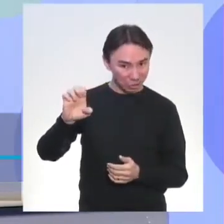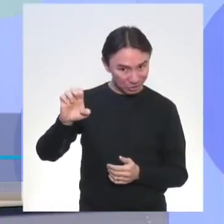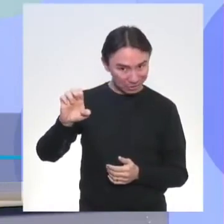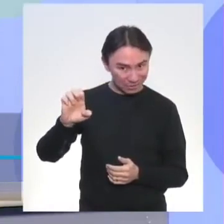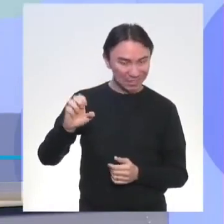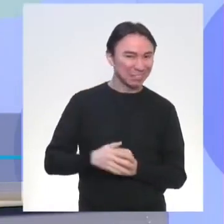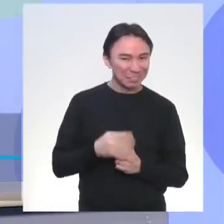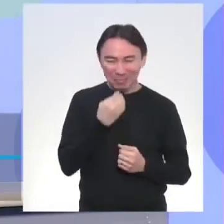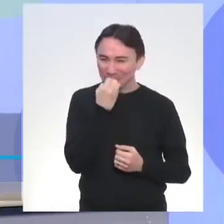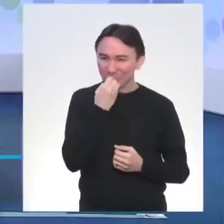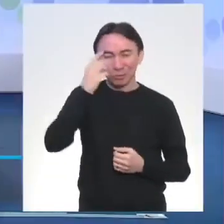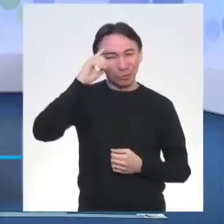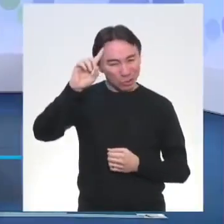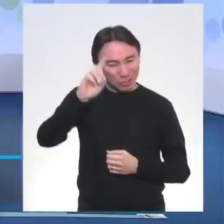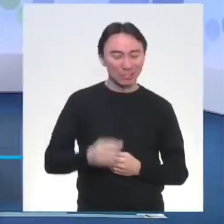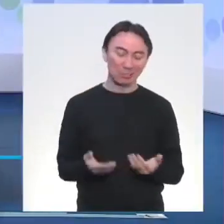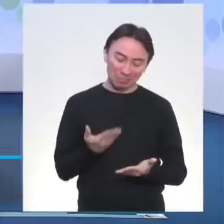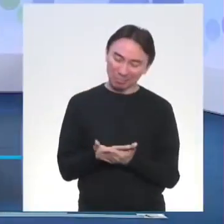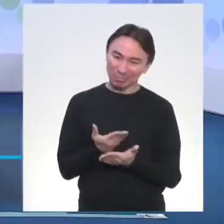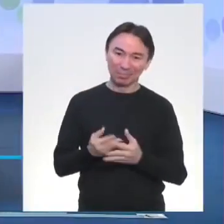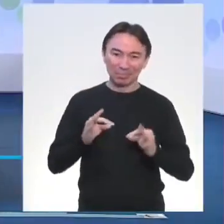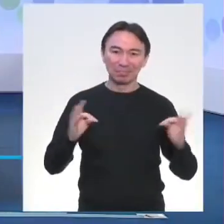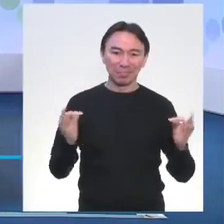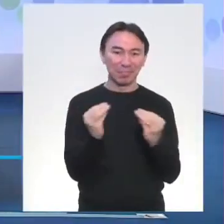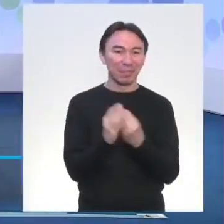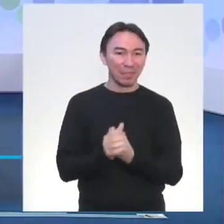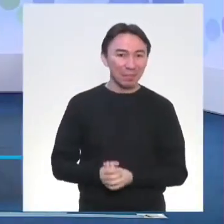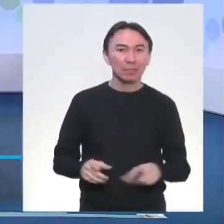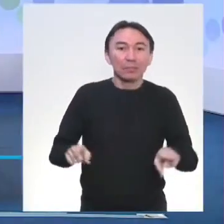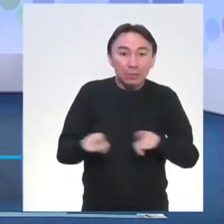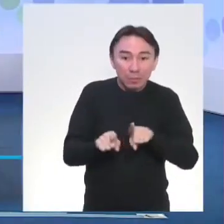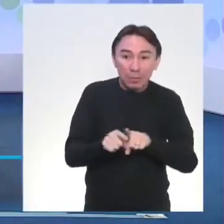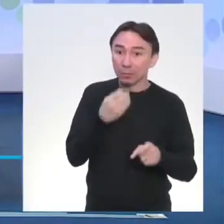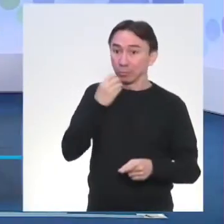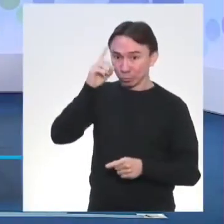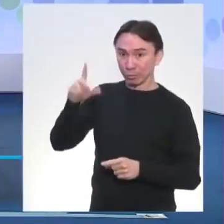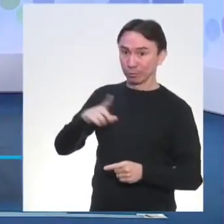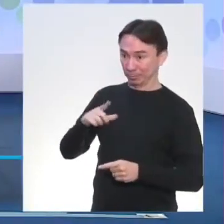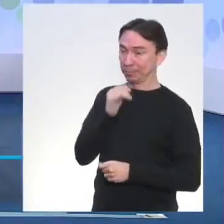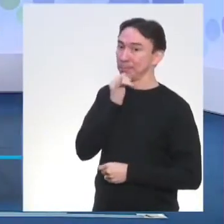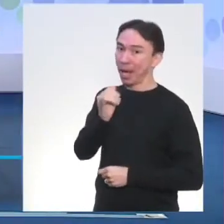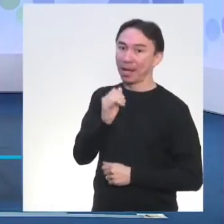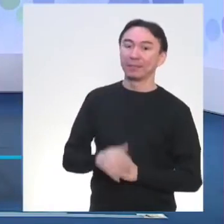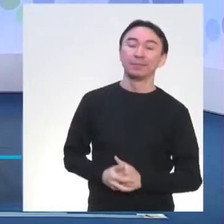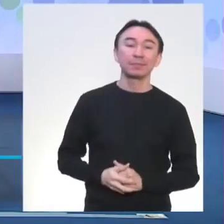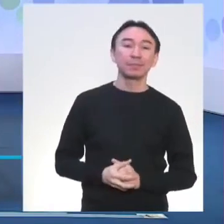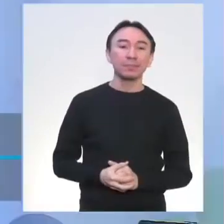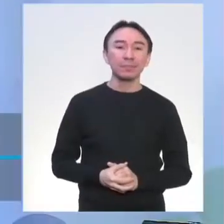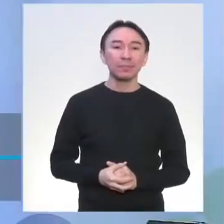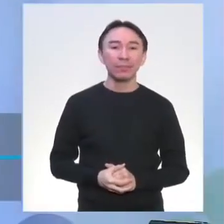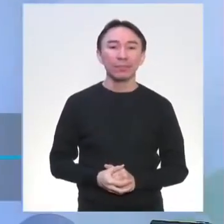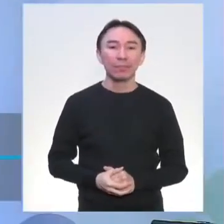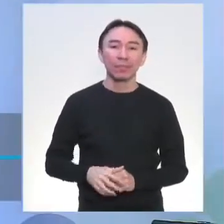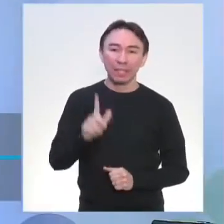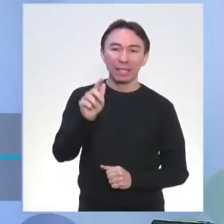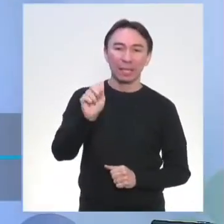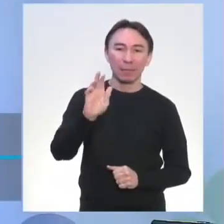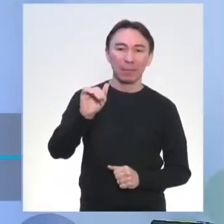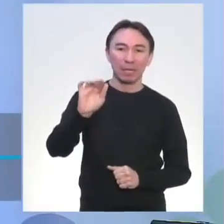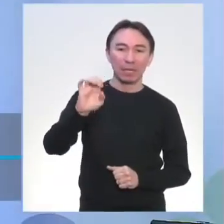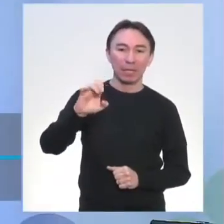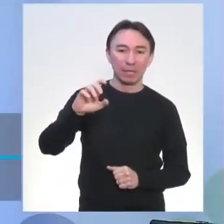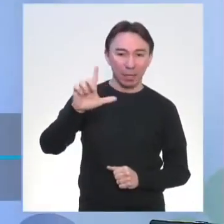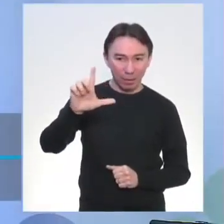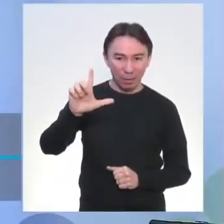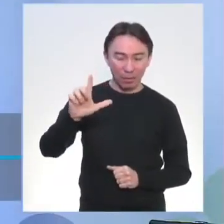e boa aula para a gente, Tony. Muito bem. Eu tenho uns bom dias para mandar aqui também, olha só. Tem um bom dia para o Gabriel Maranho,